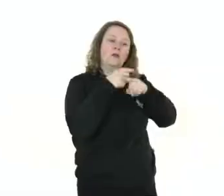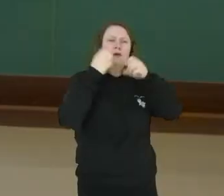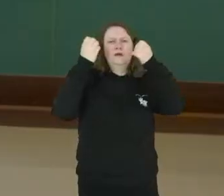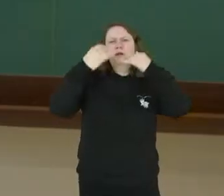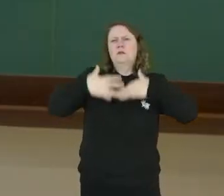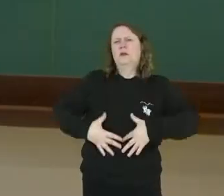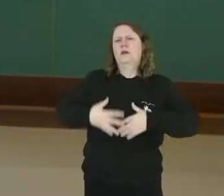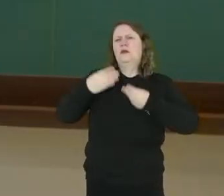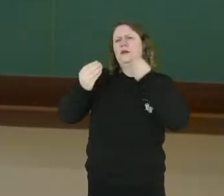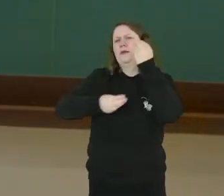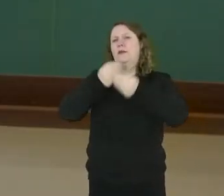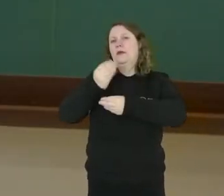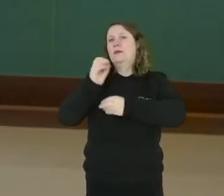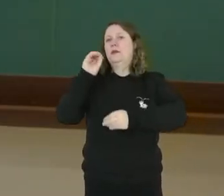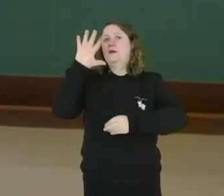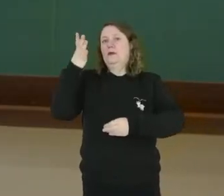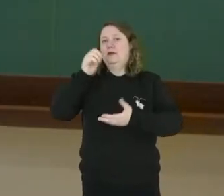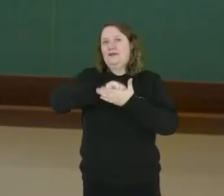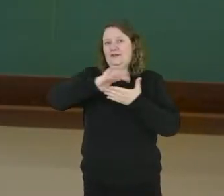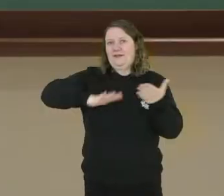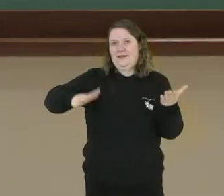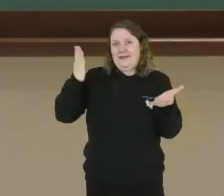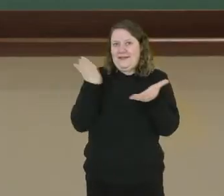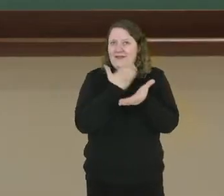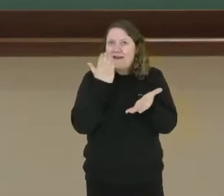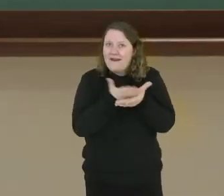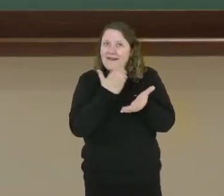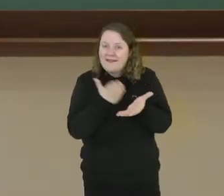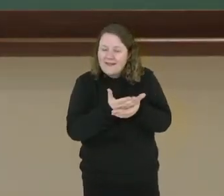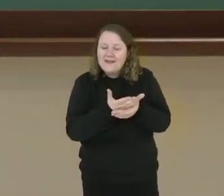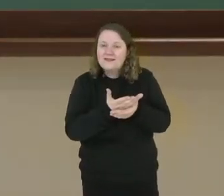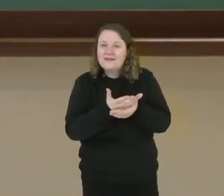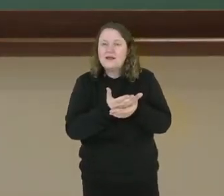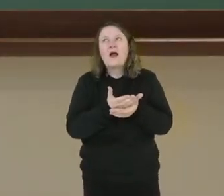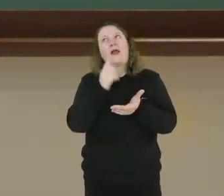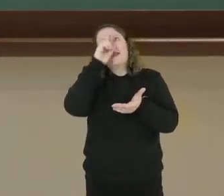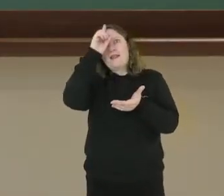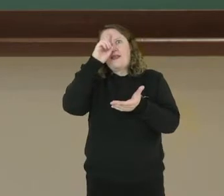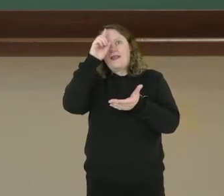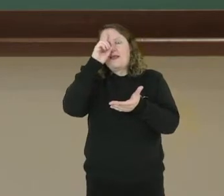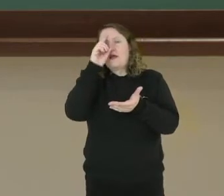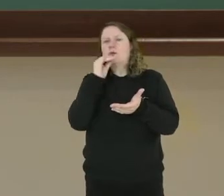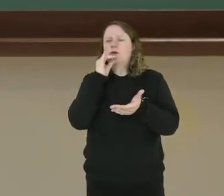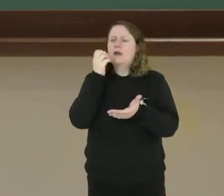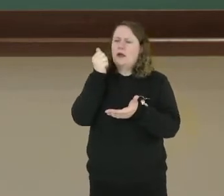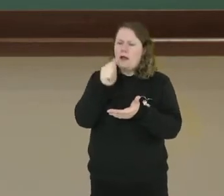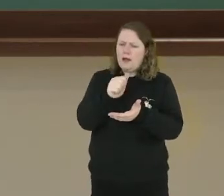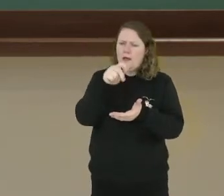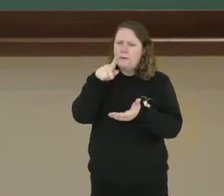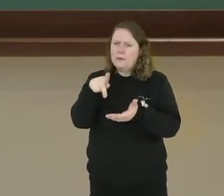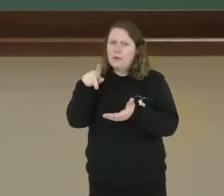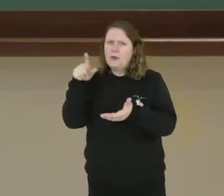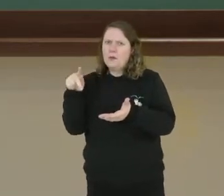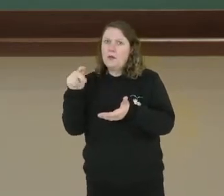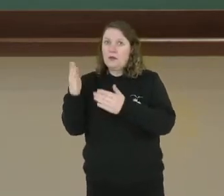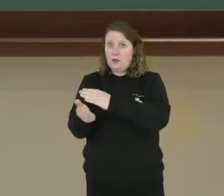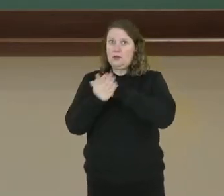funcionaria. Faça a atividade do seu caderno. Então você vai lá, um aplicativo que ajudaria na tua vida. Qual